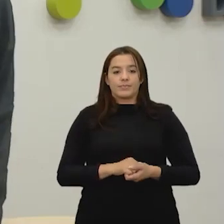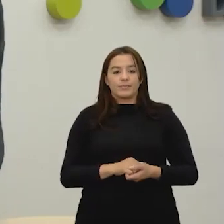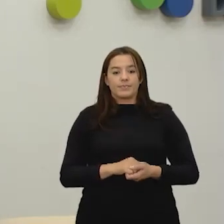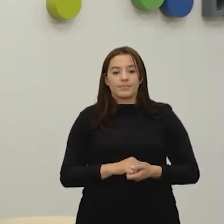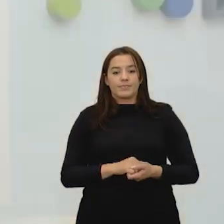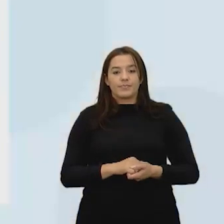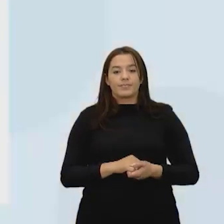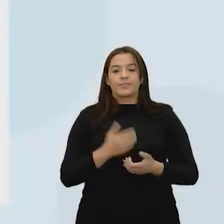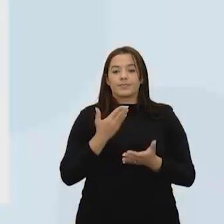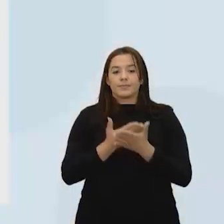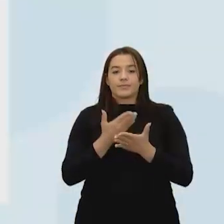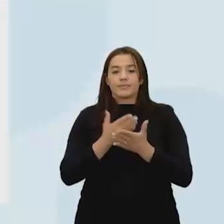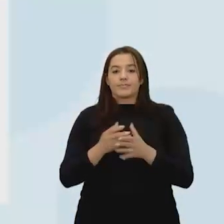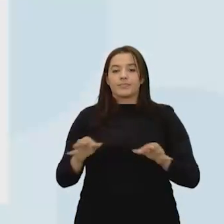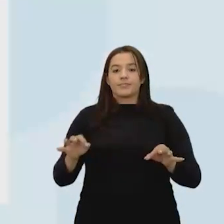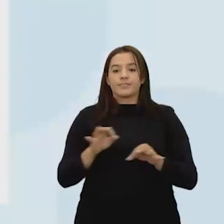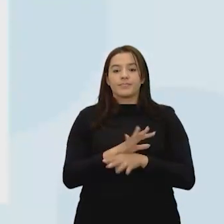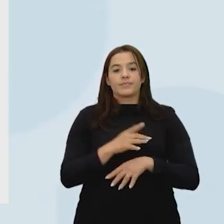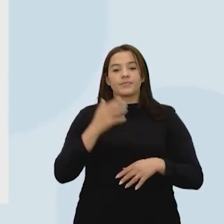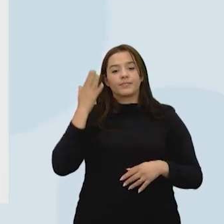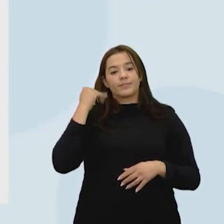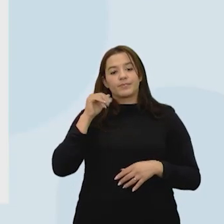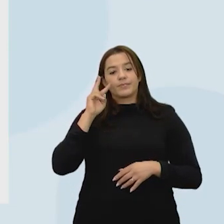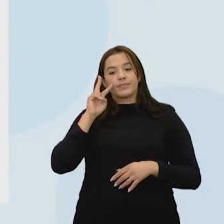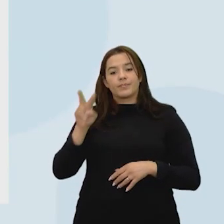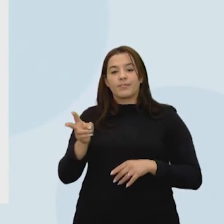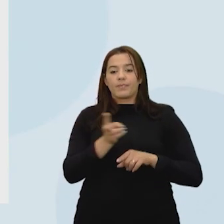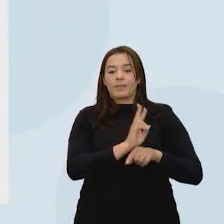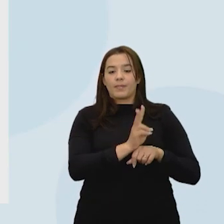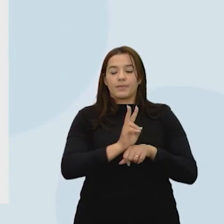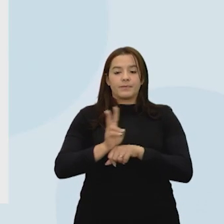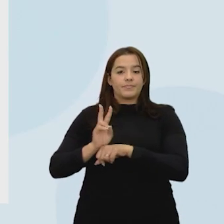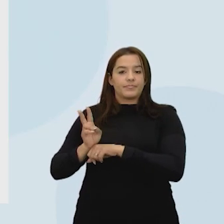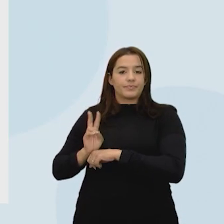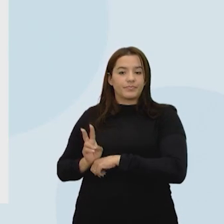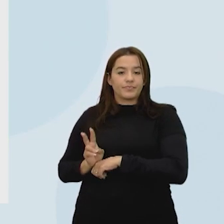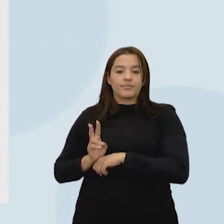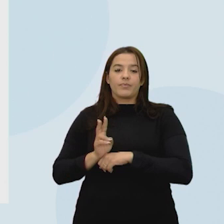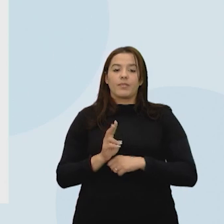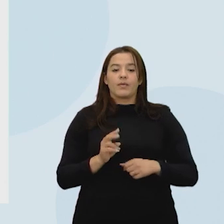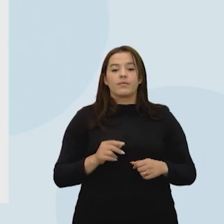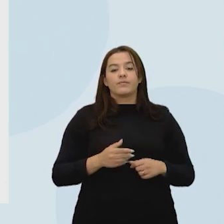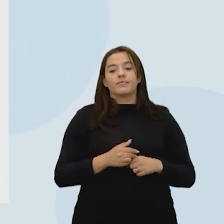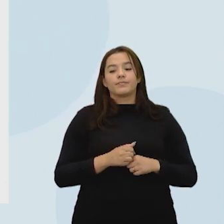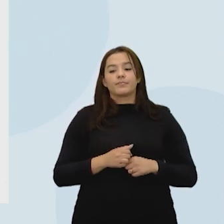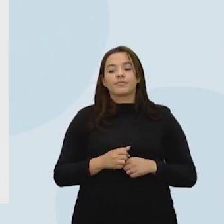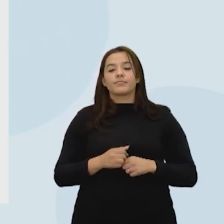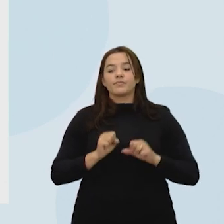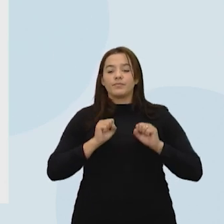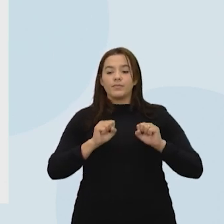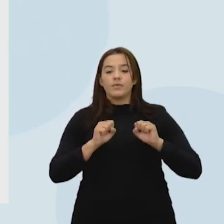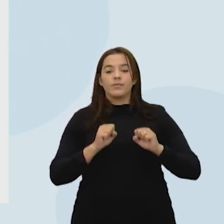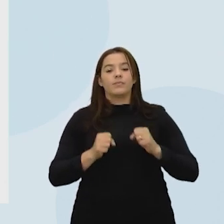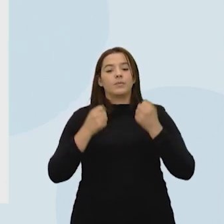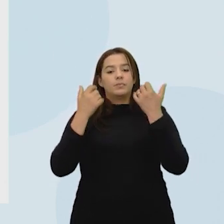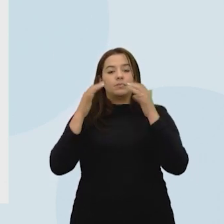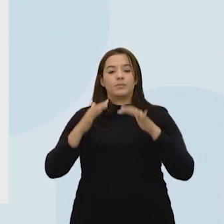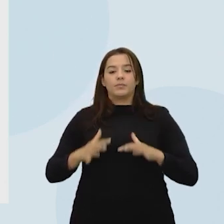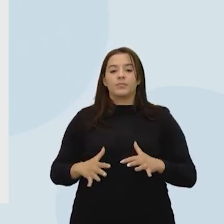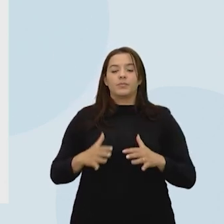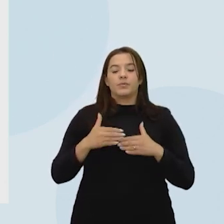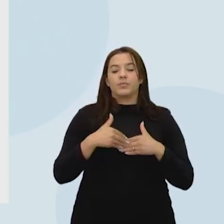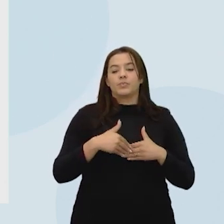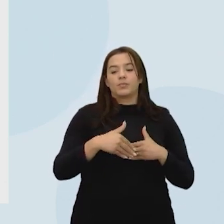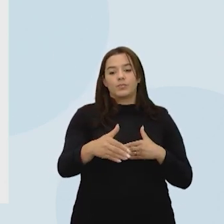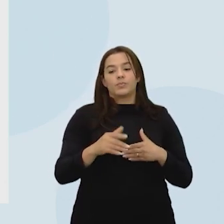vamos terminar a aula falando o seguinte: se a ditadura não for vigilante, se a democracia, melhor dizendo, não for vigilante, ela pode ser destruída a partir de